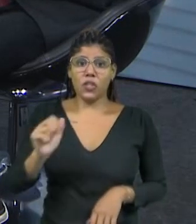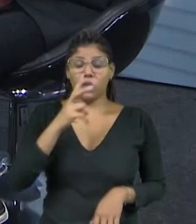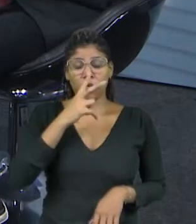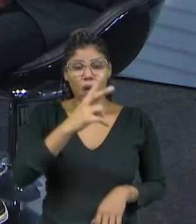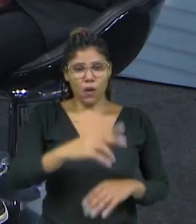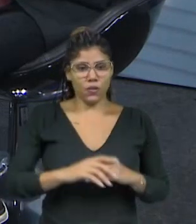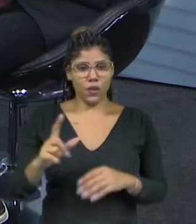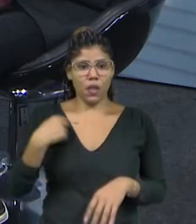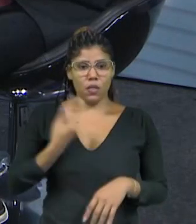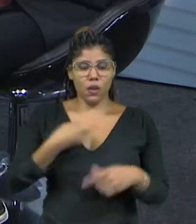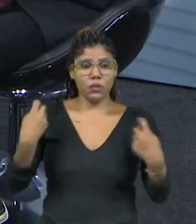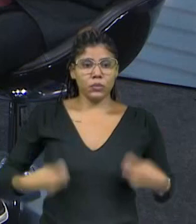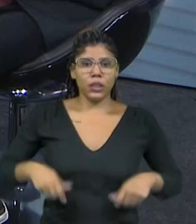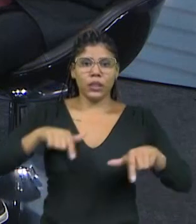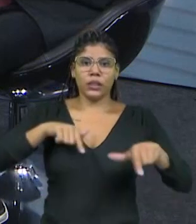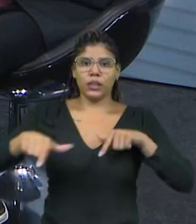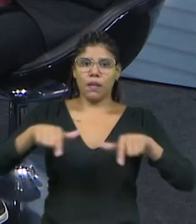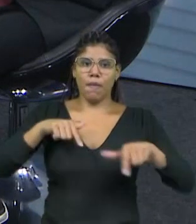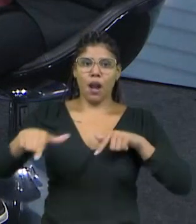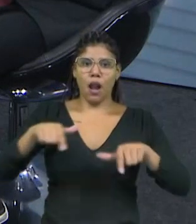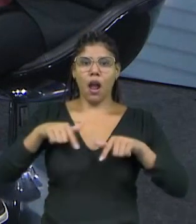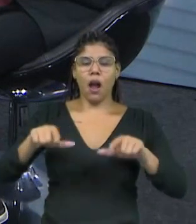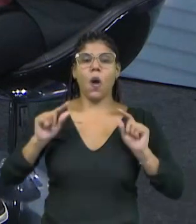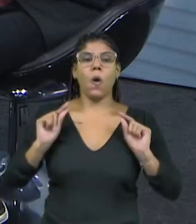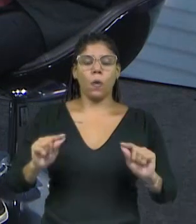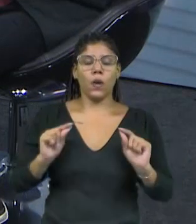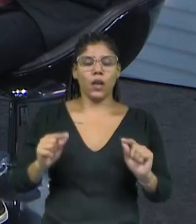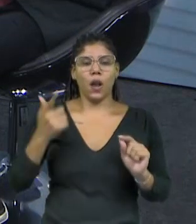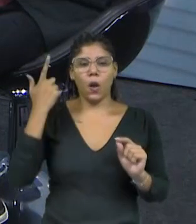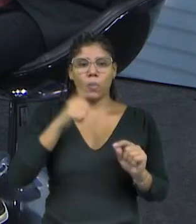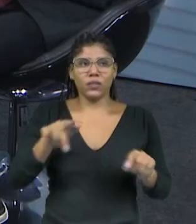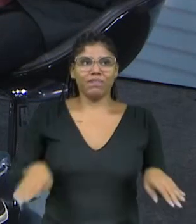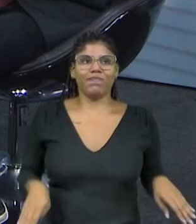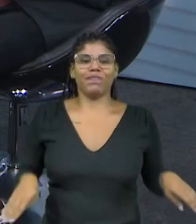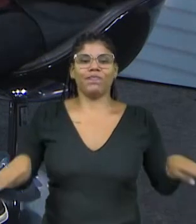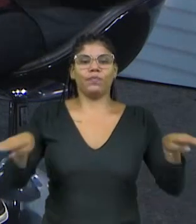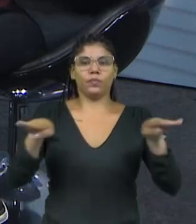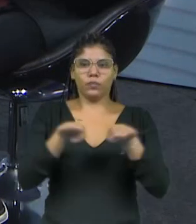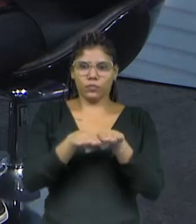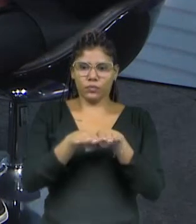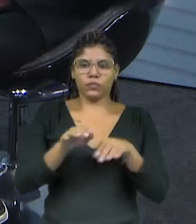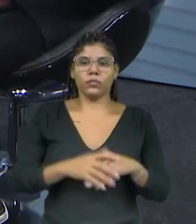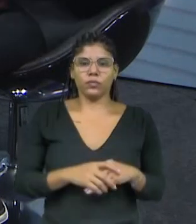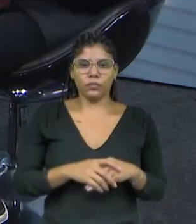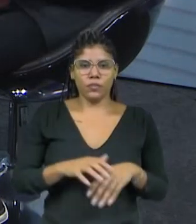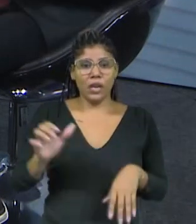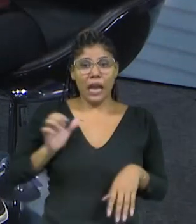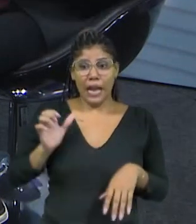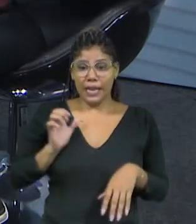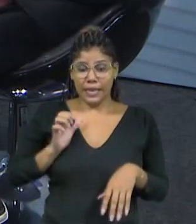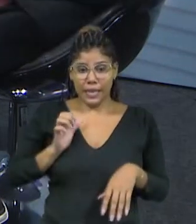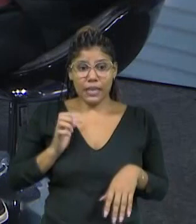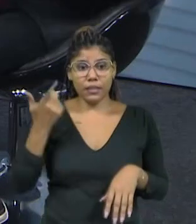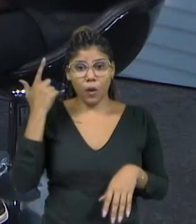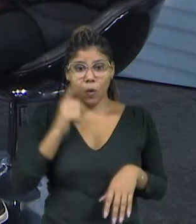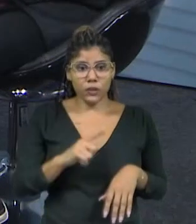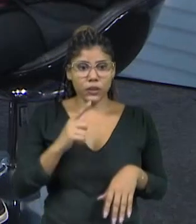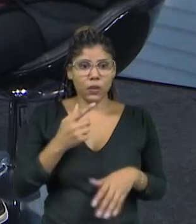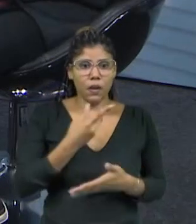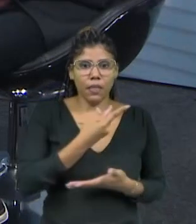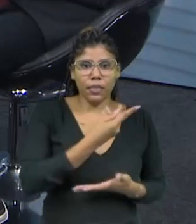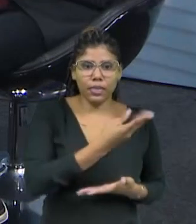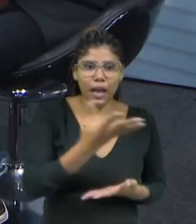que trabalhar para isso, né? Para que essa... A riqueza se expanda. E aí vai ser o ponto,